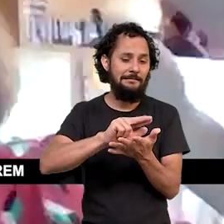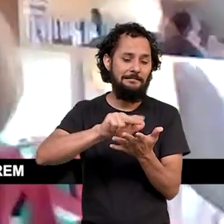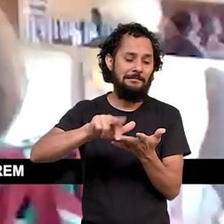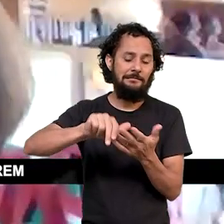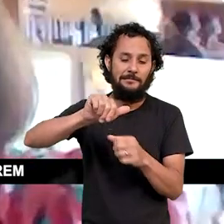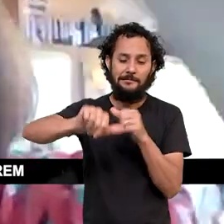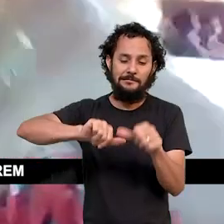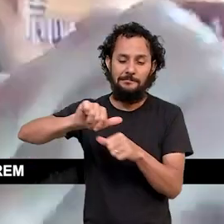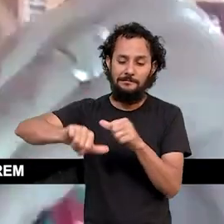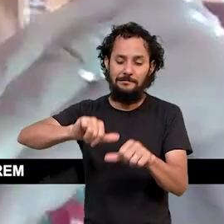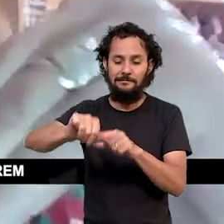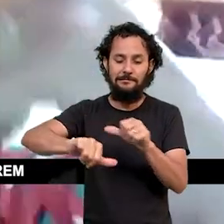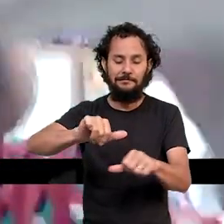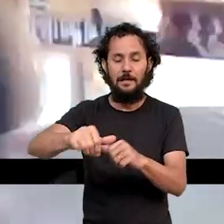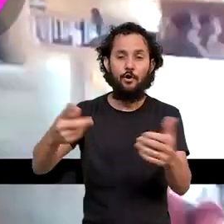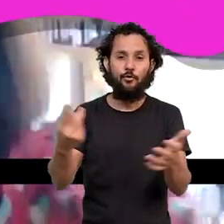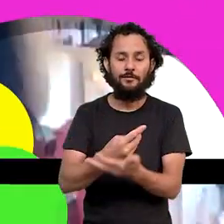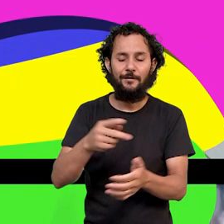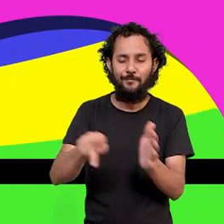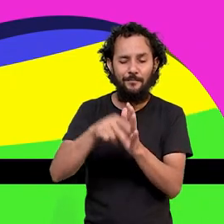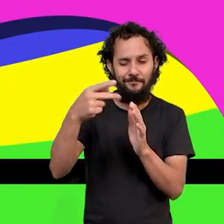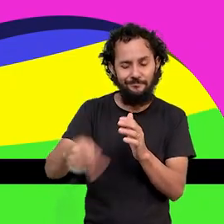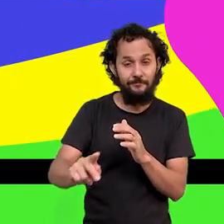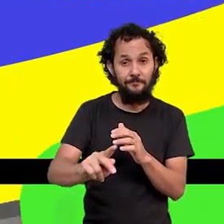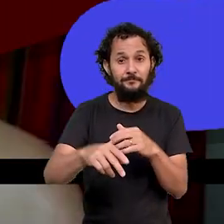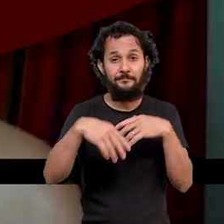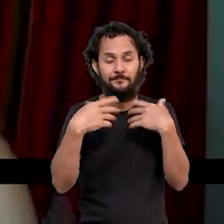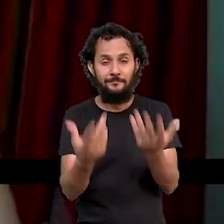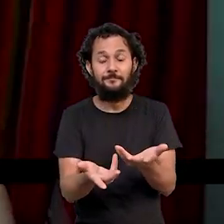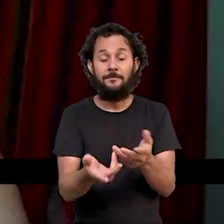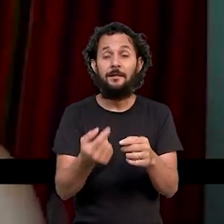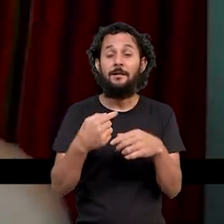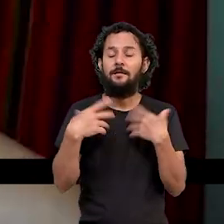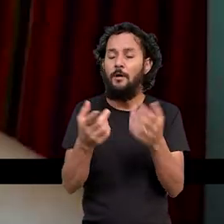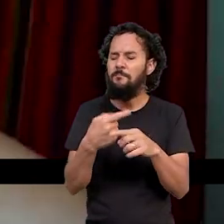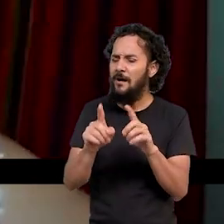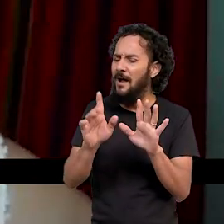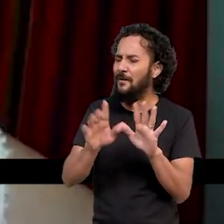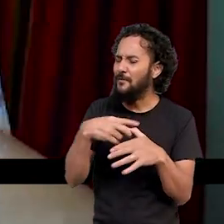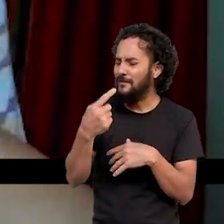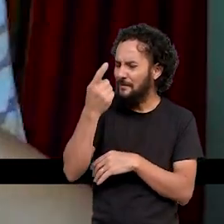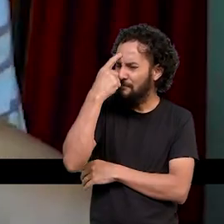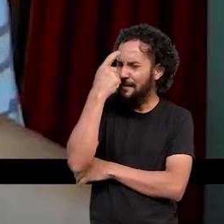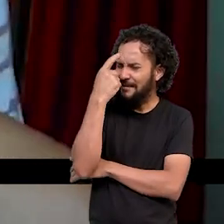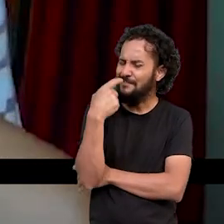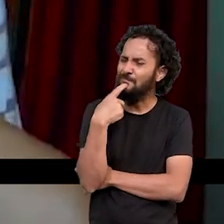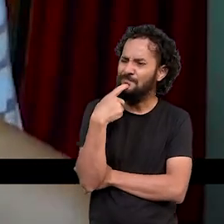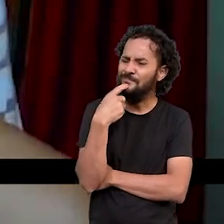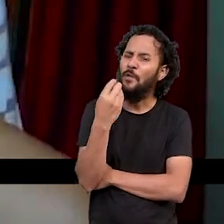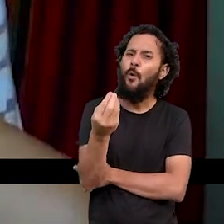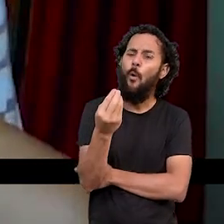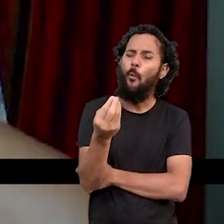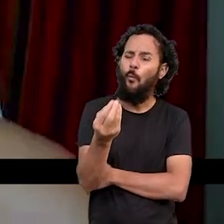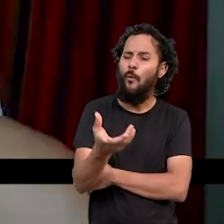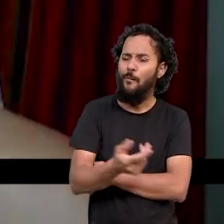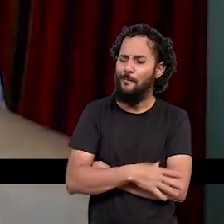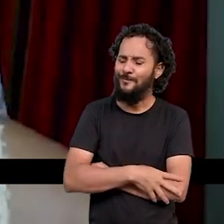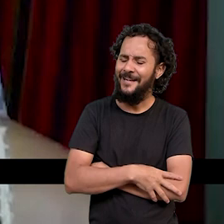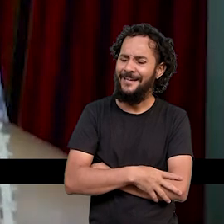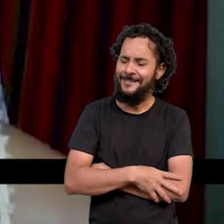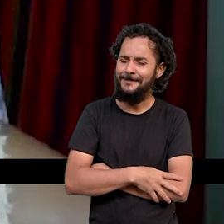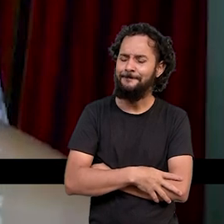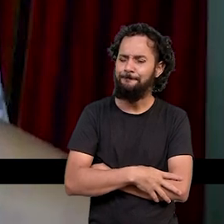muitas mudanças que decorrem deste contexto. No portal, a gente está pensando em como oferecer, né,